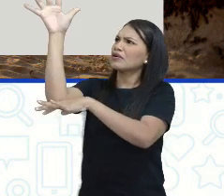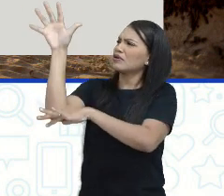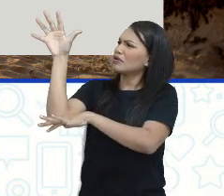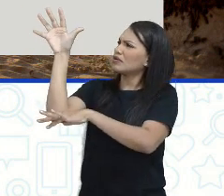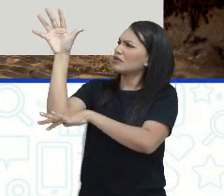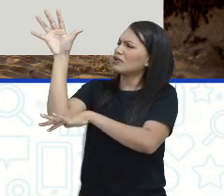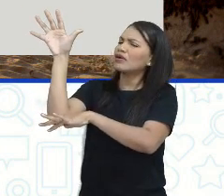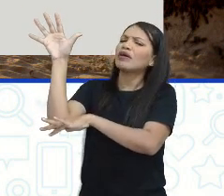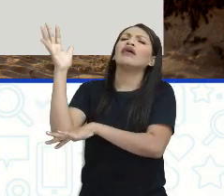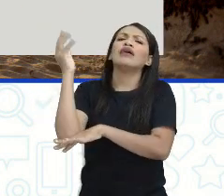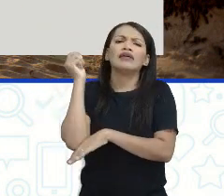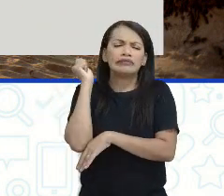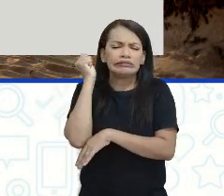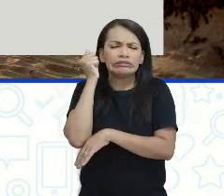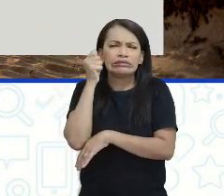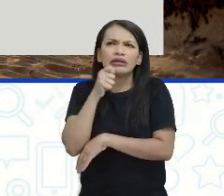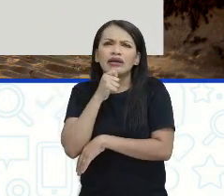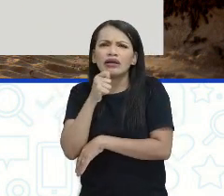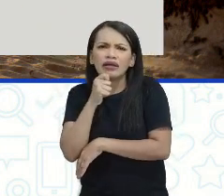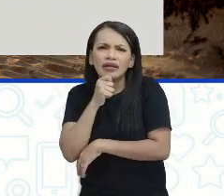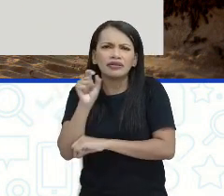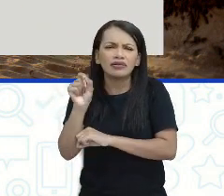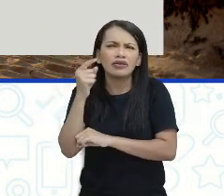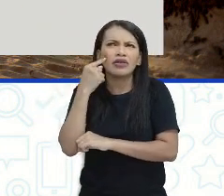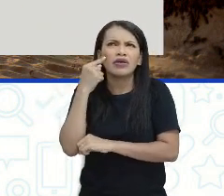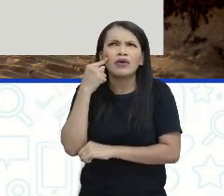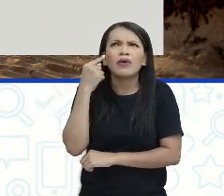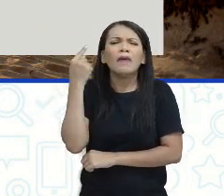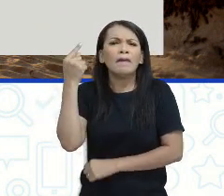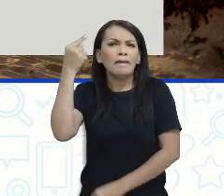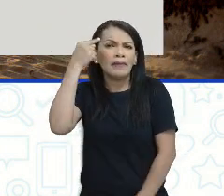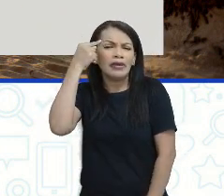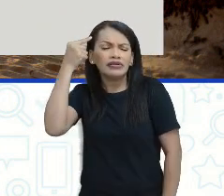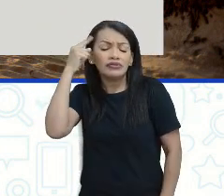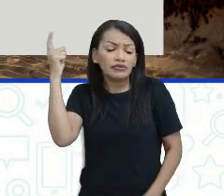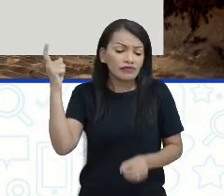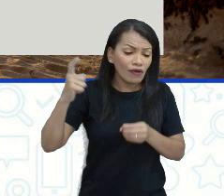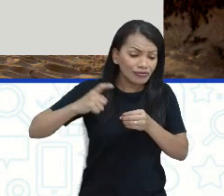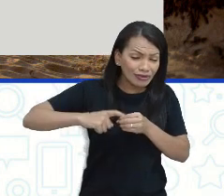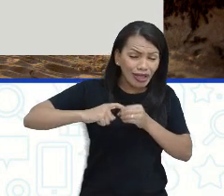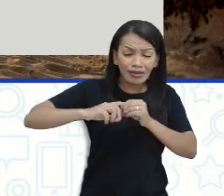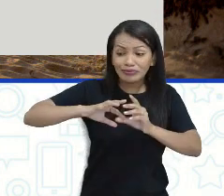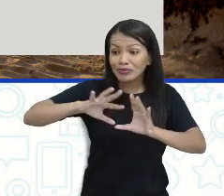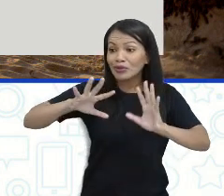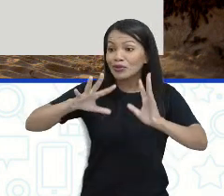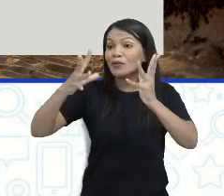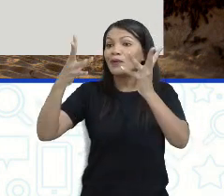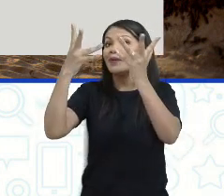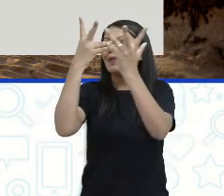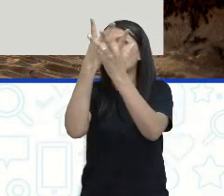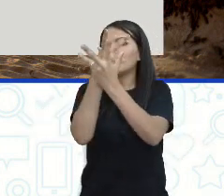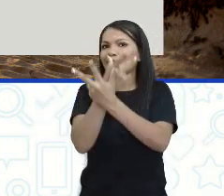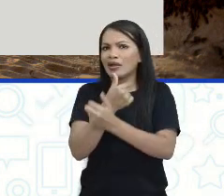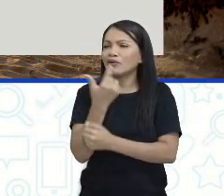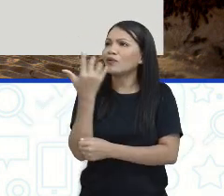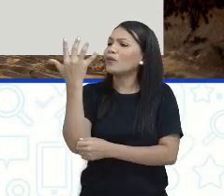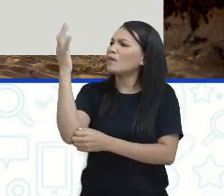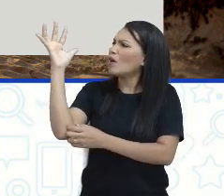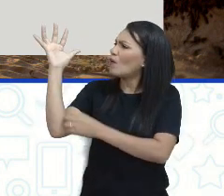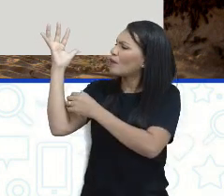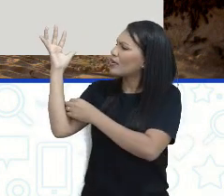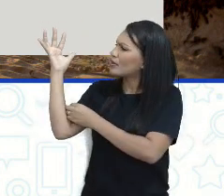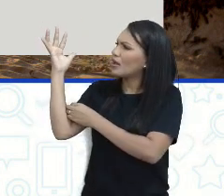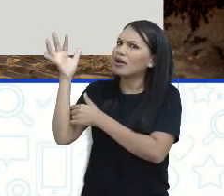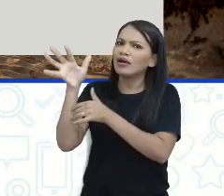Ainda um grito de vida e voltar, para onde é tudo belo e fantástico. A palmeira, o sabiá, o